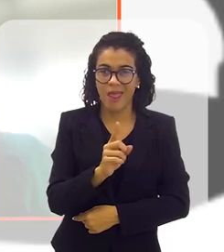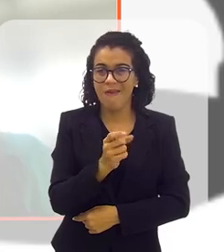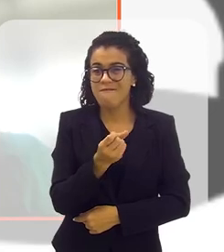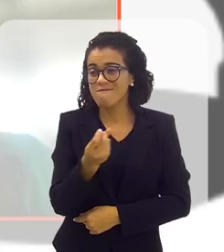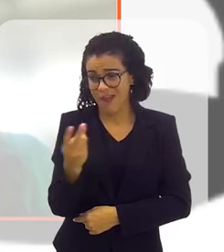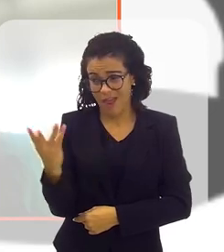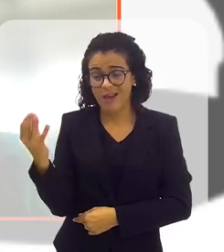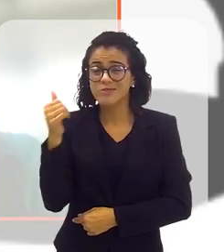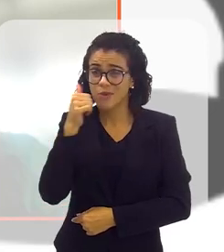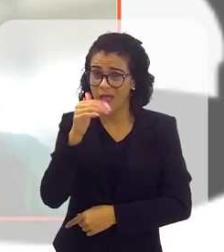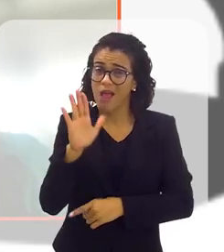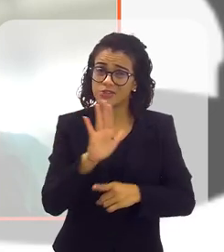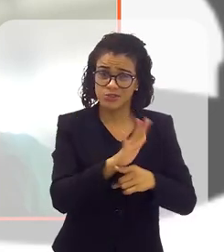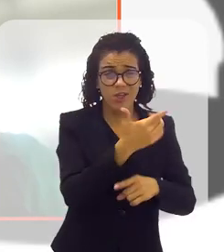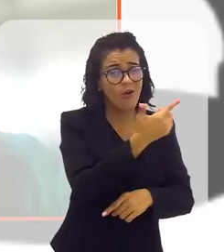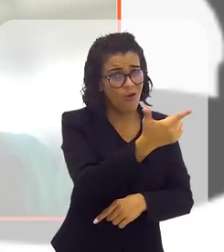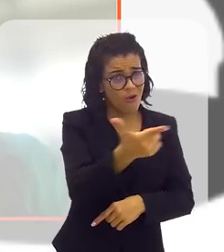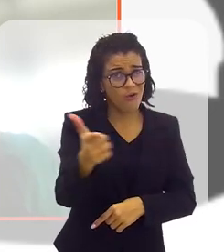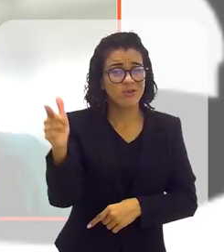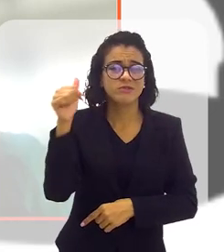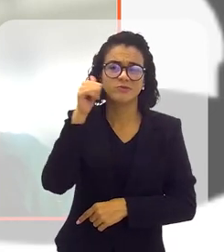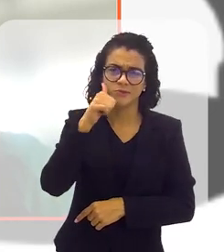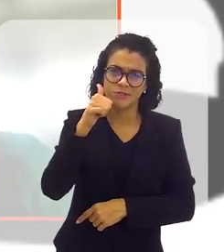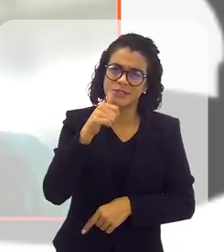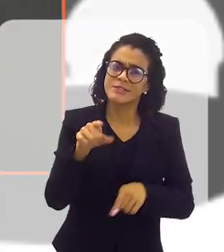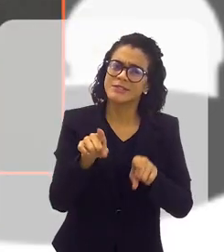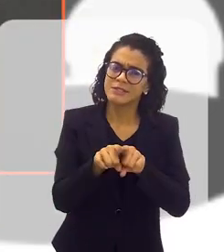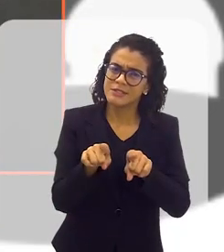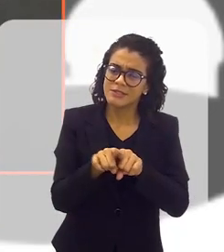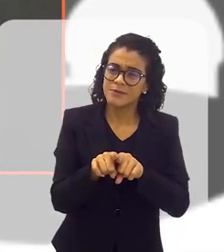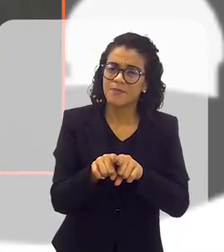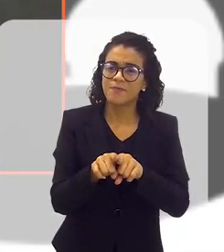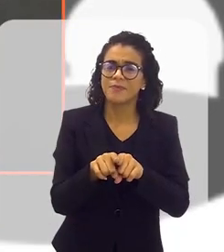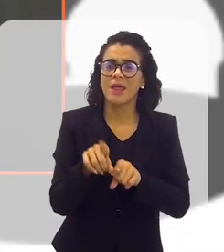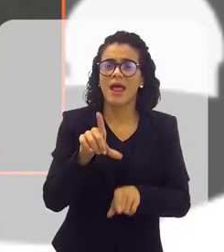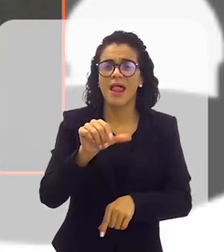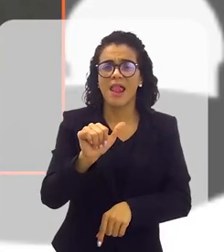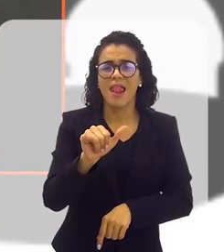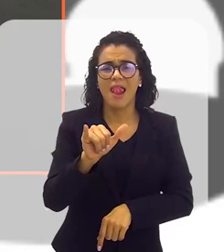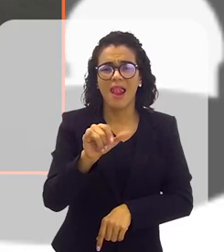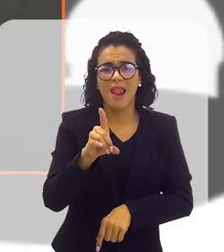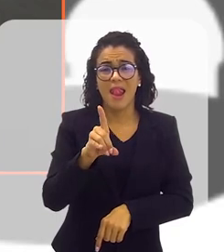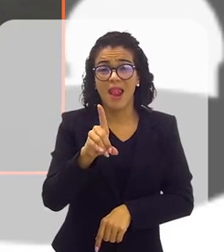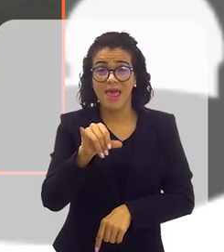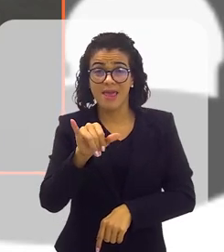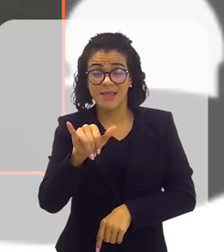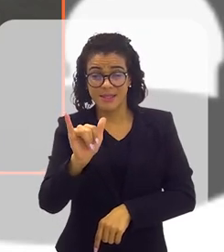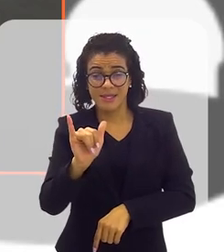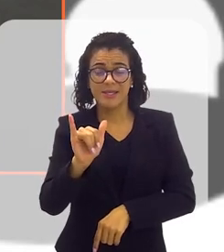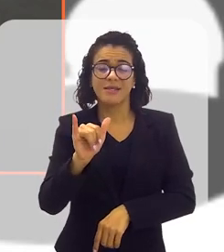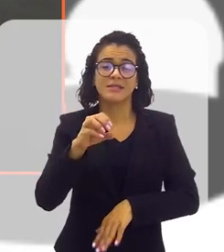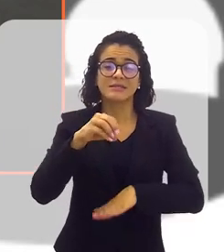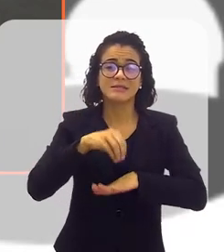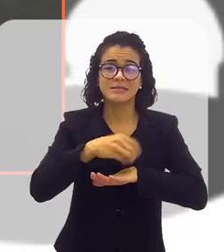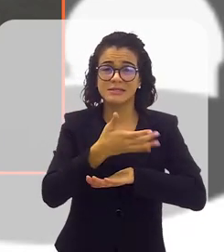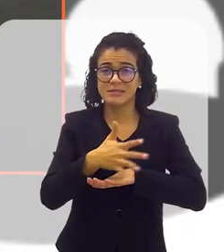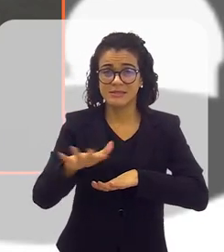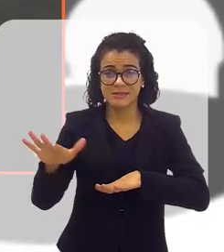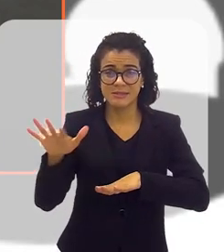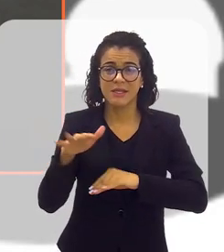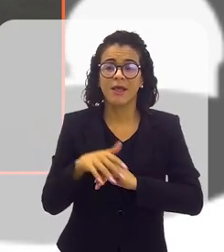muitas mulheres que ajudam muitas mulheres. O Lady Diamond, ele é talvez uma expressão